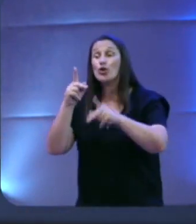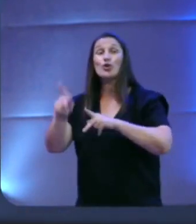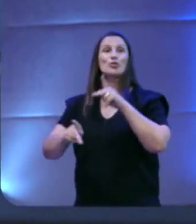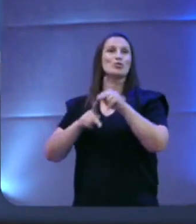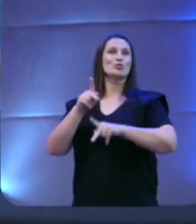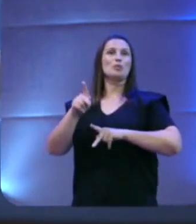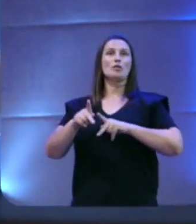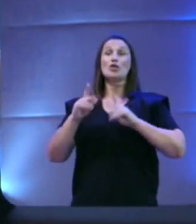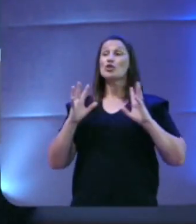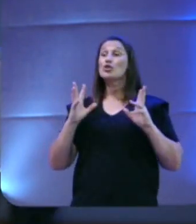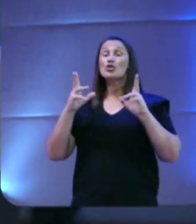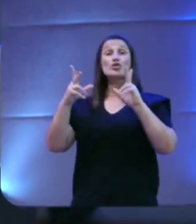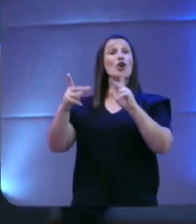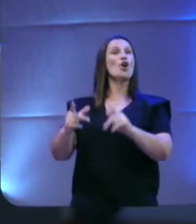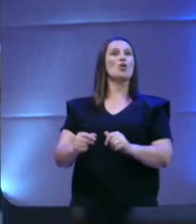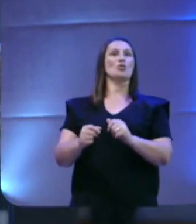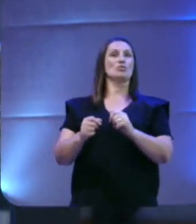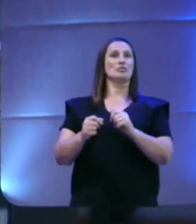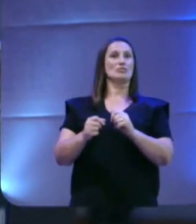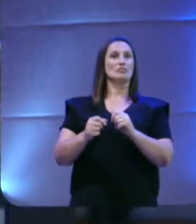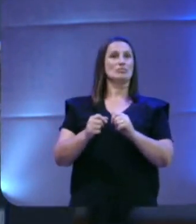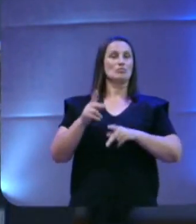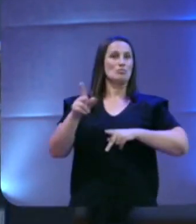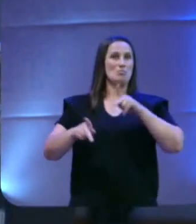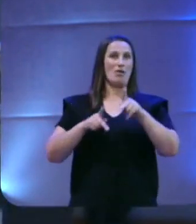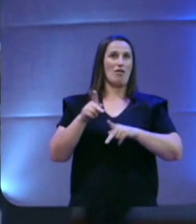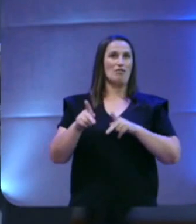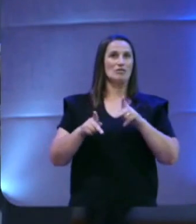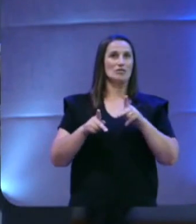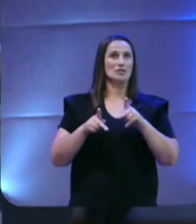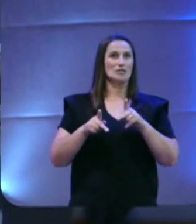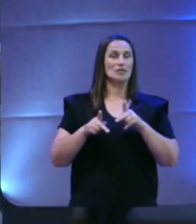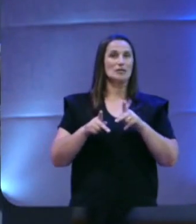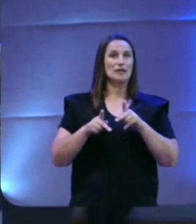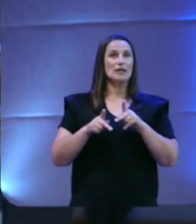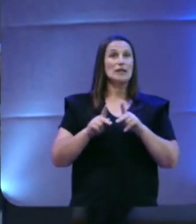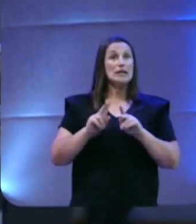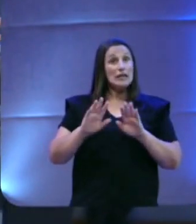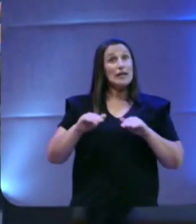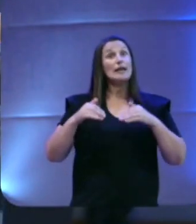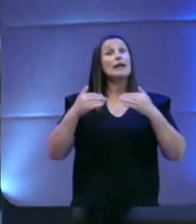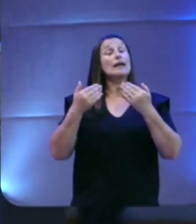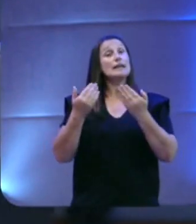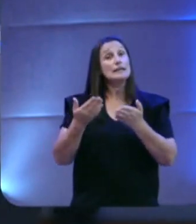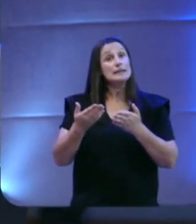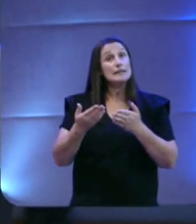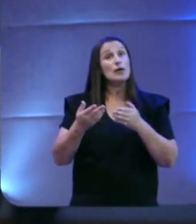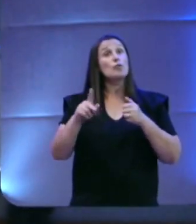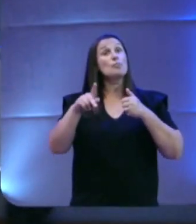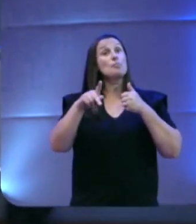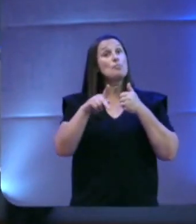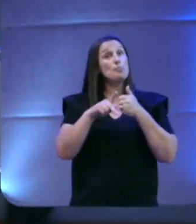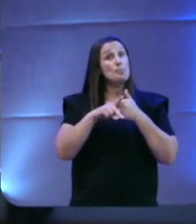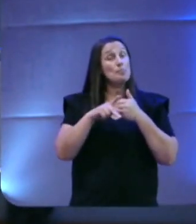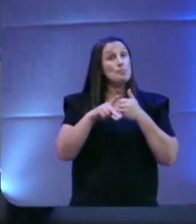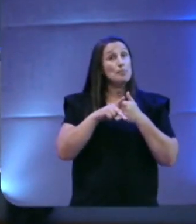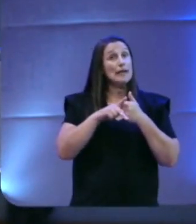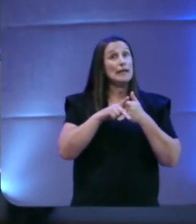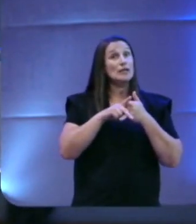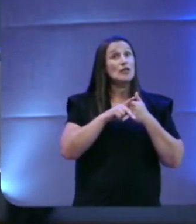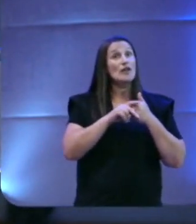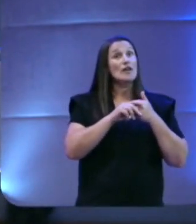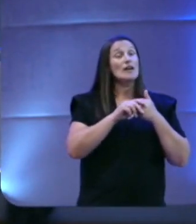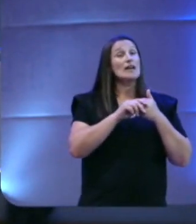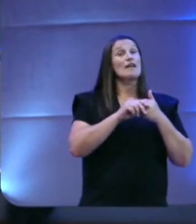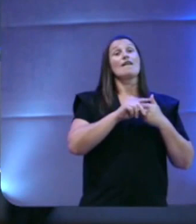pessoas estão no coração de Deus para que sejam salvos. E então Pedro se levanta depois daquela visão e ele segue para a casa do